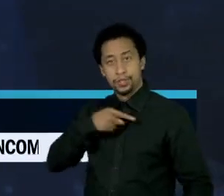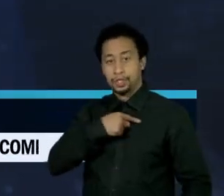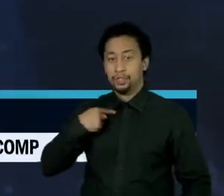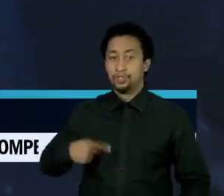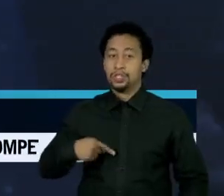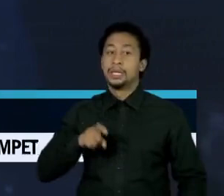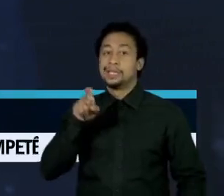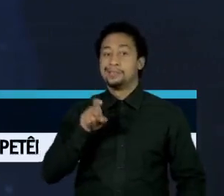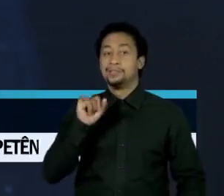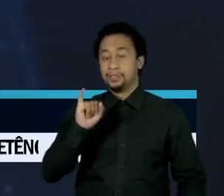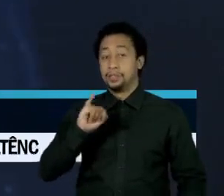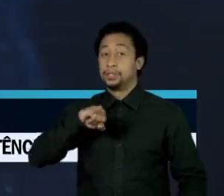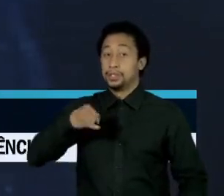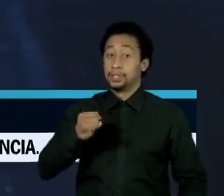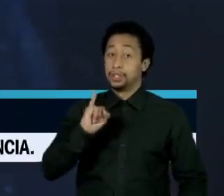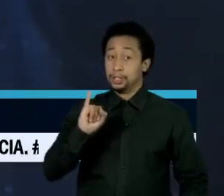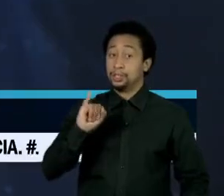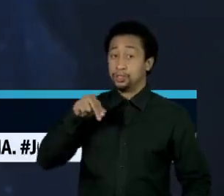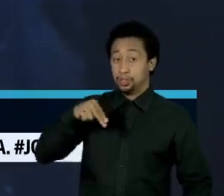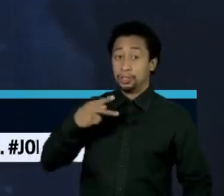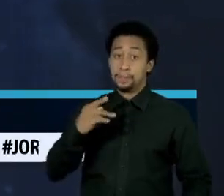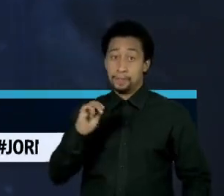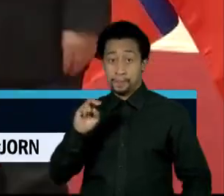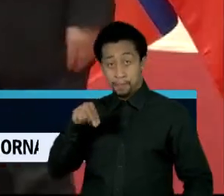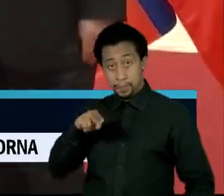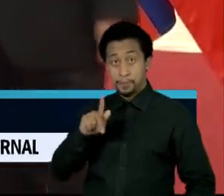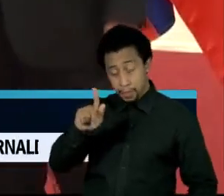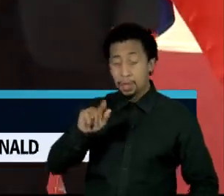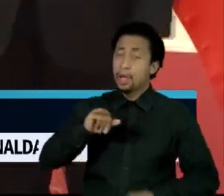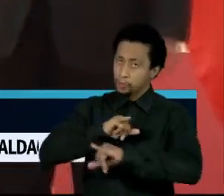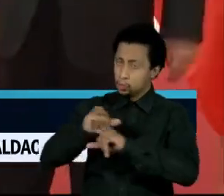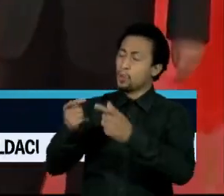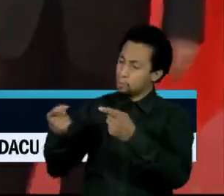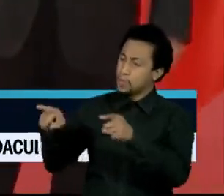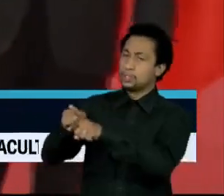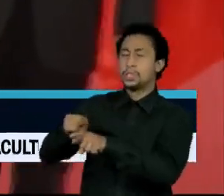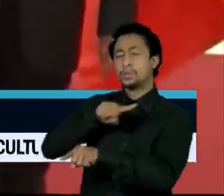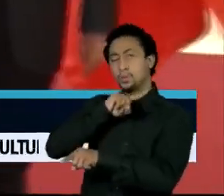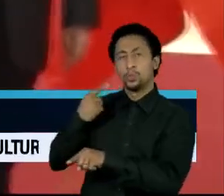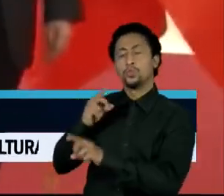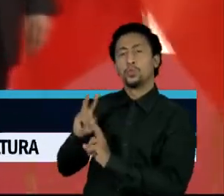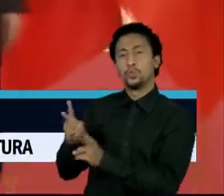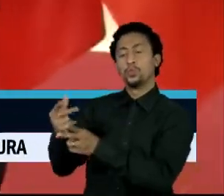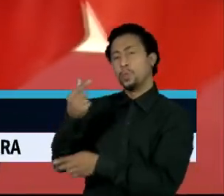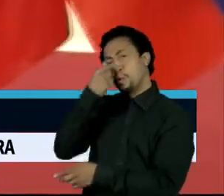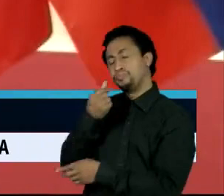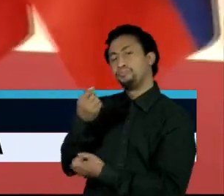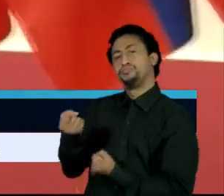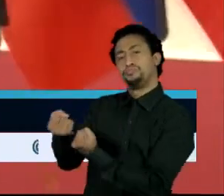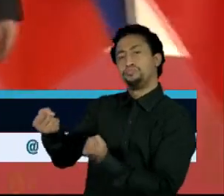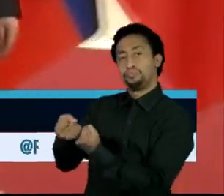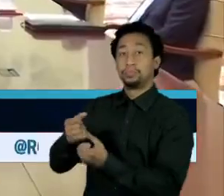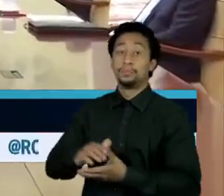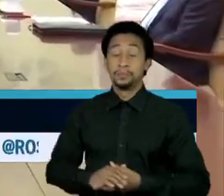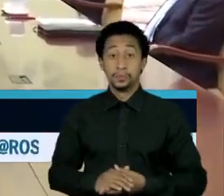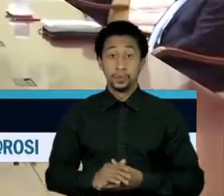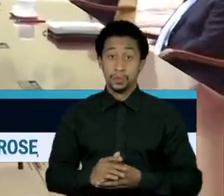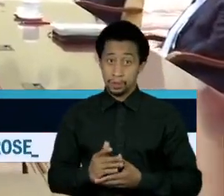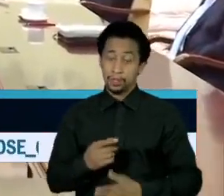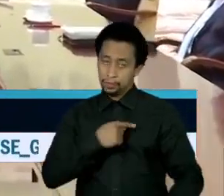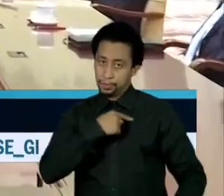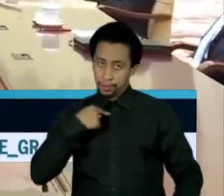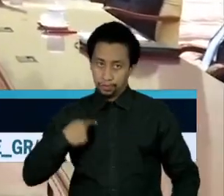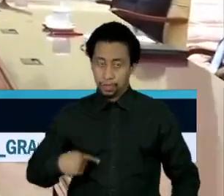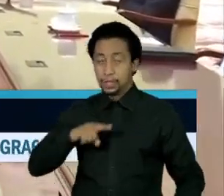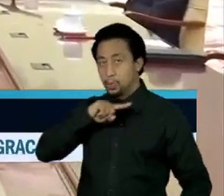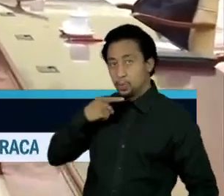Vladimir Putin em questões de soberania e segurança. Os dois líderes conversaram por telefone. Xi